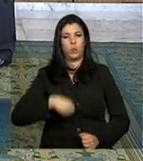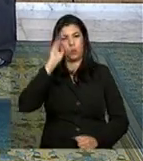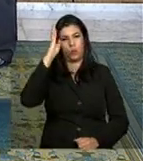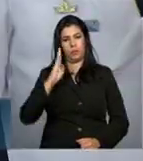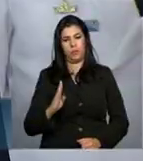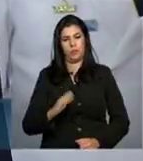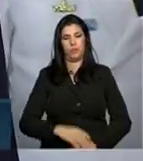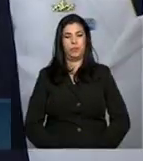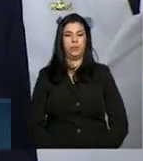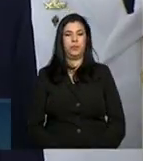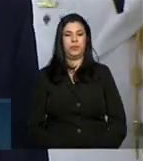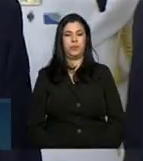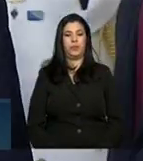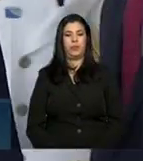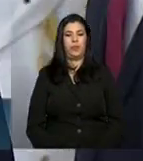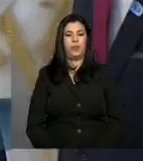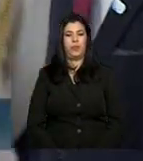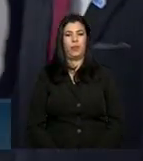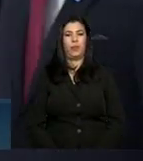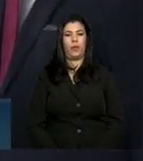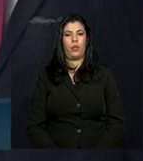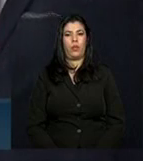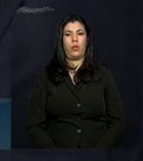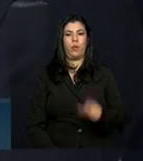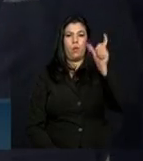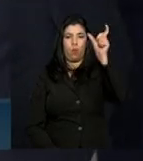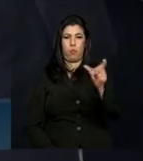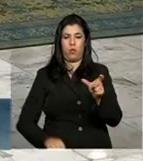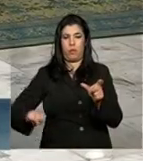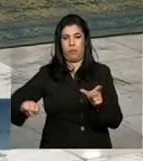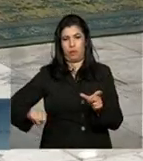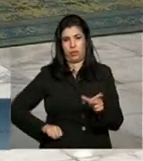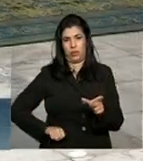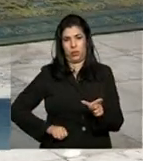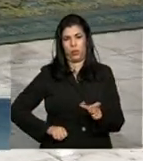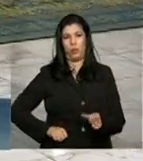O embaixador do Estado de Israel, Rida Mansour.